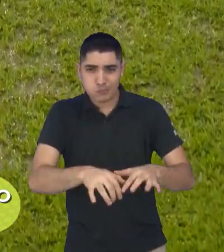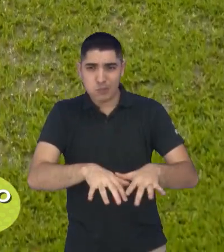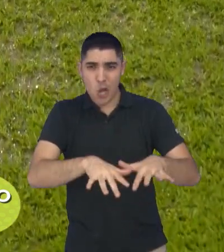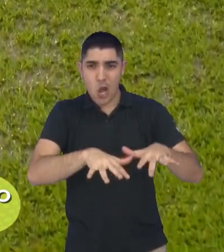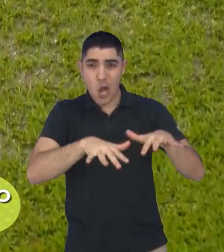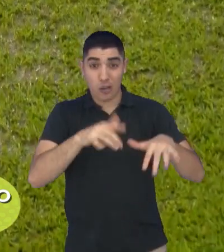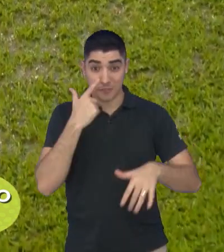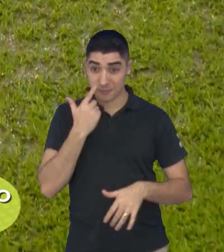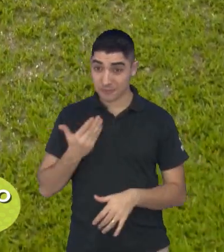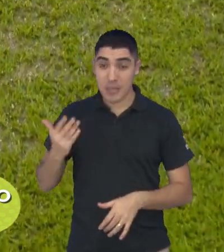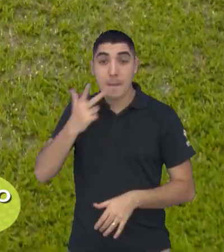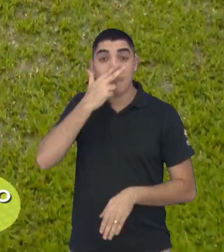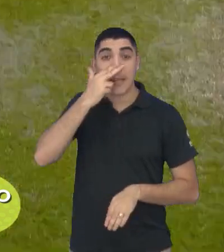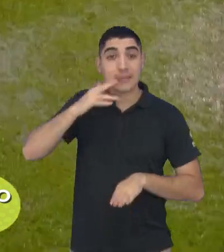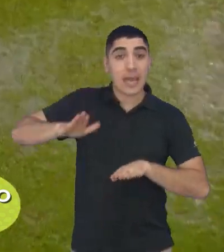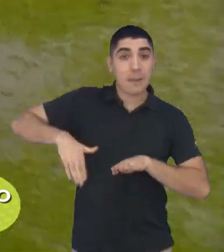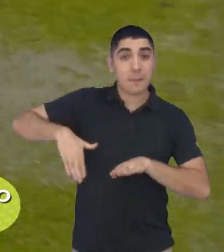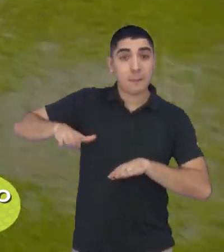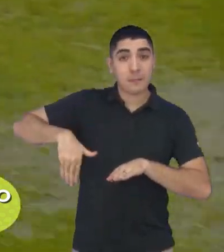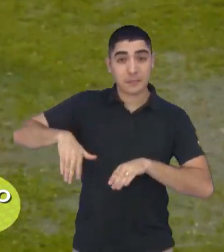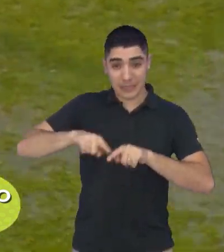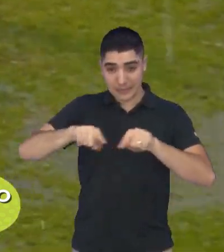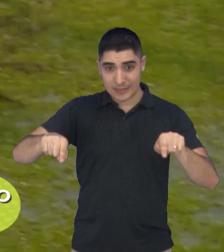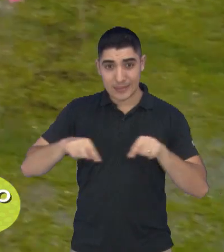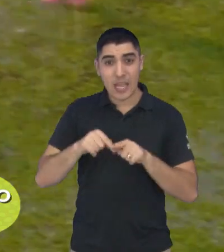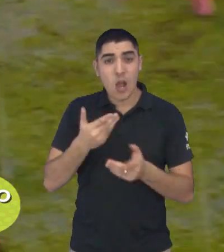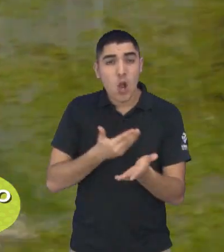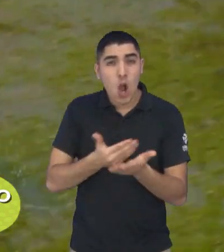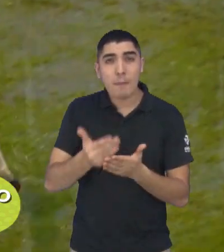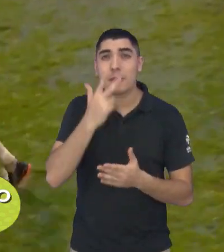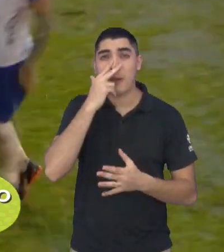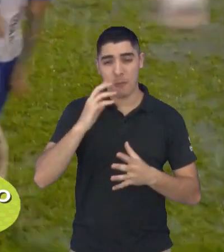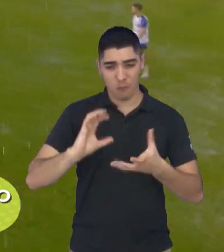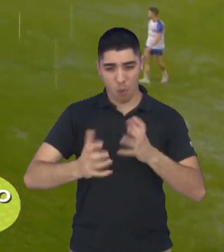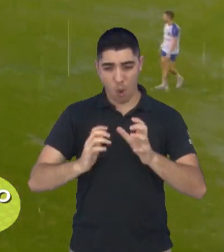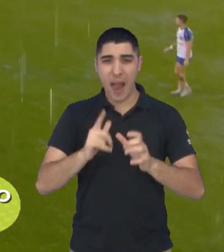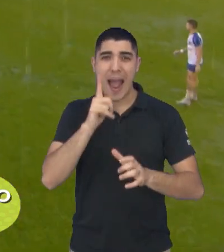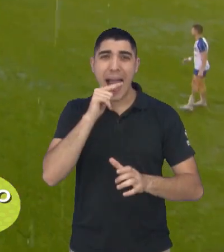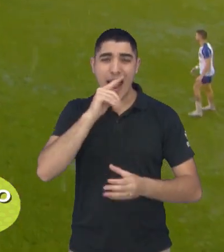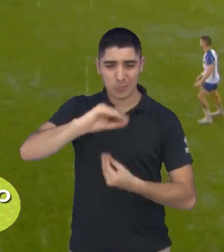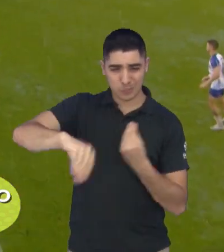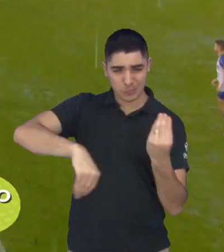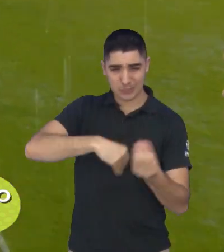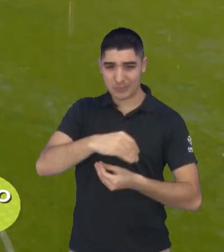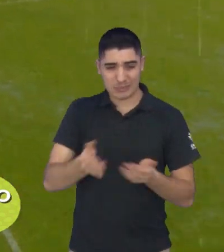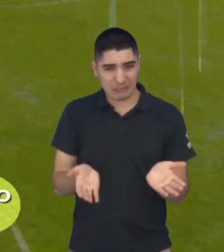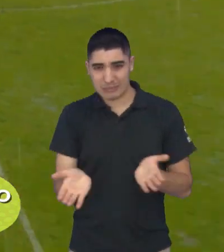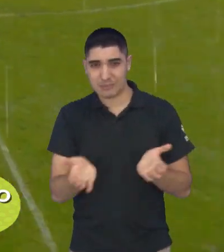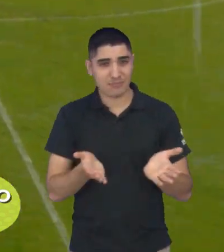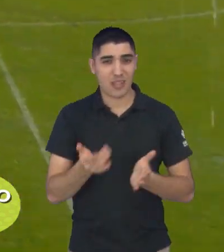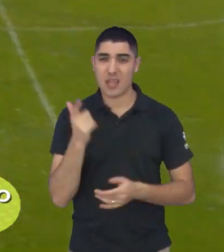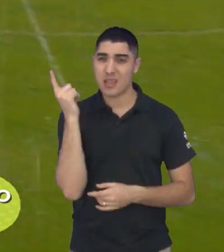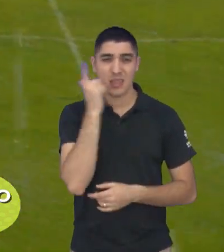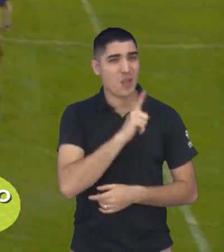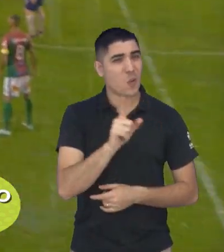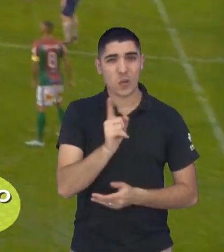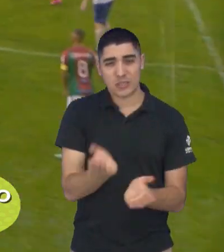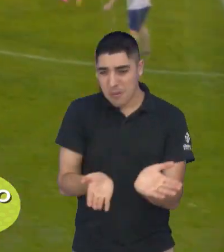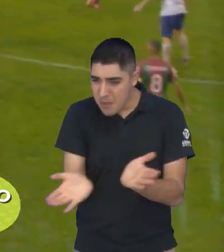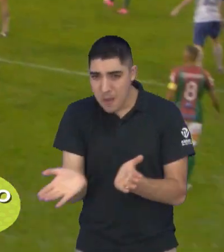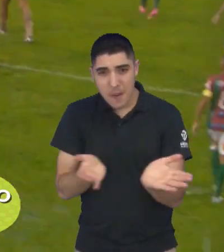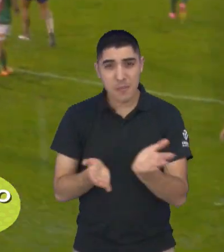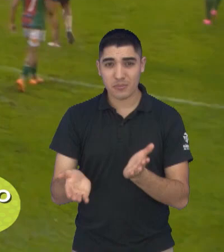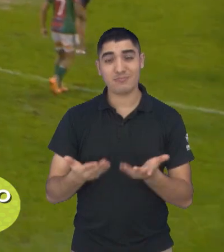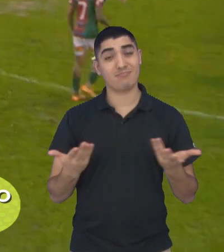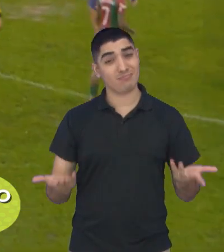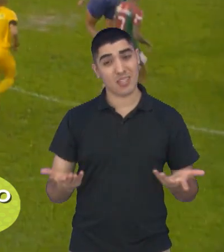Uricumurça virou piscina e o futebol se transformou em polo aquático. Sem condições alguma de jogar futebol, o